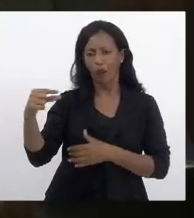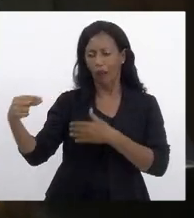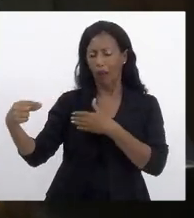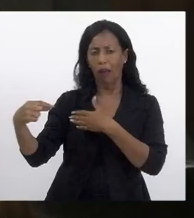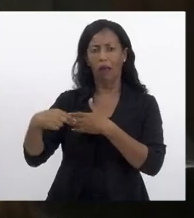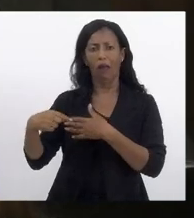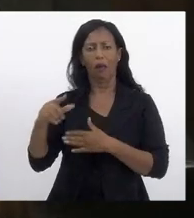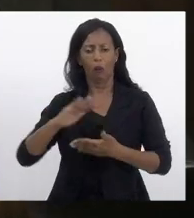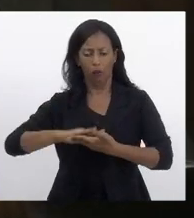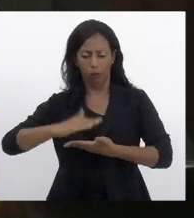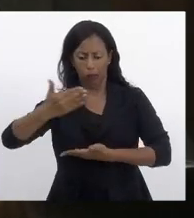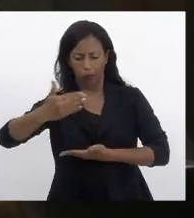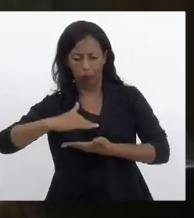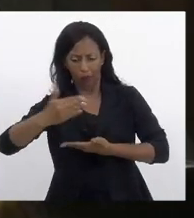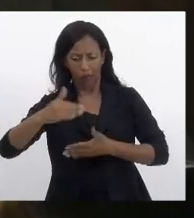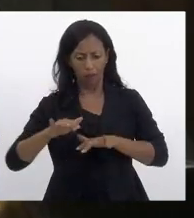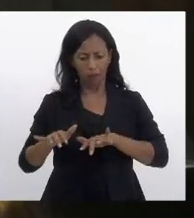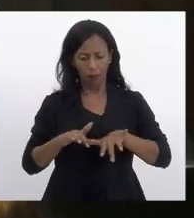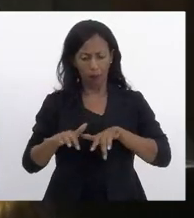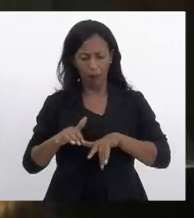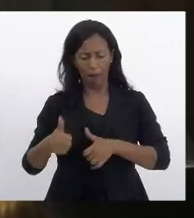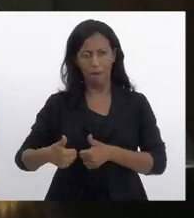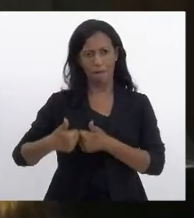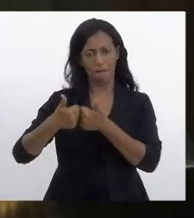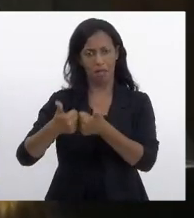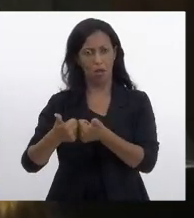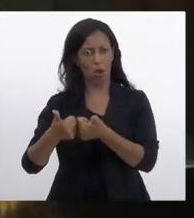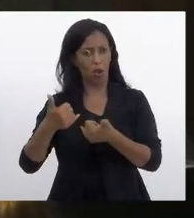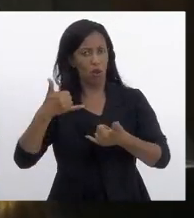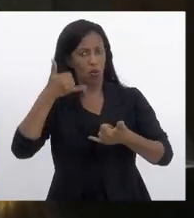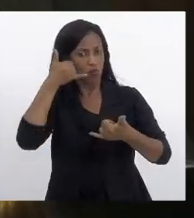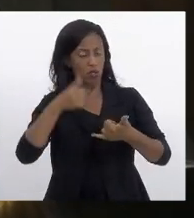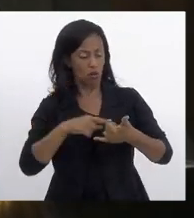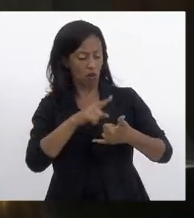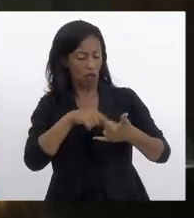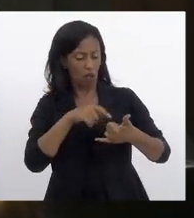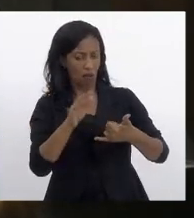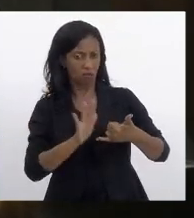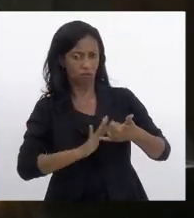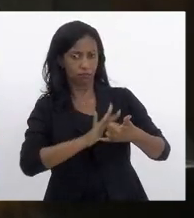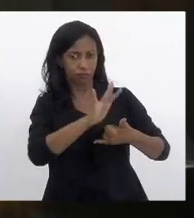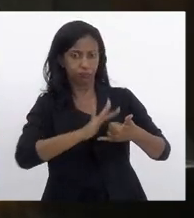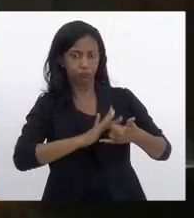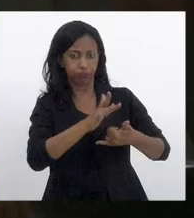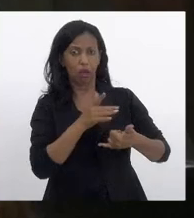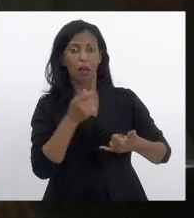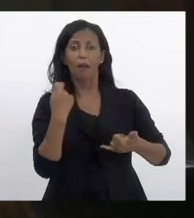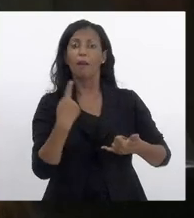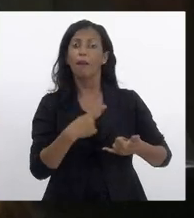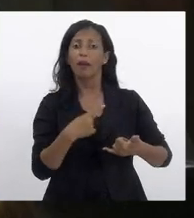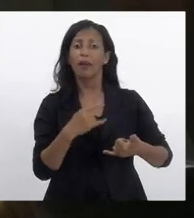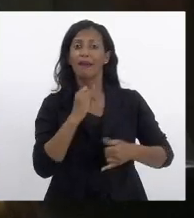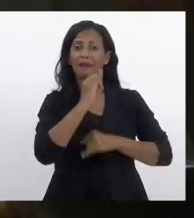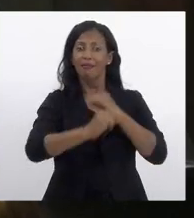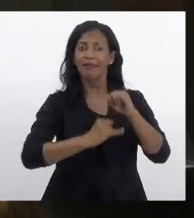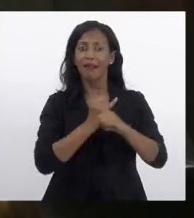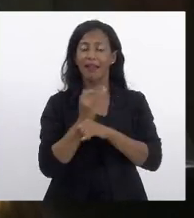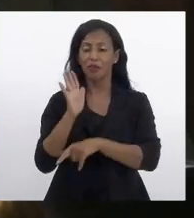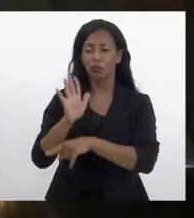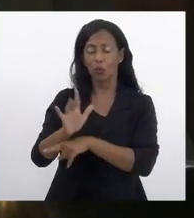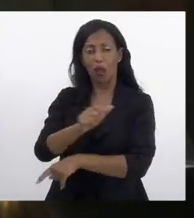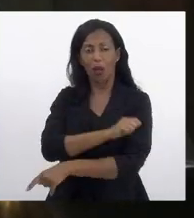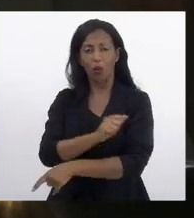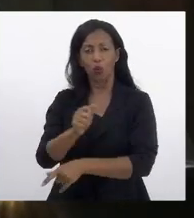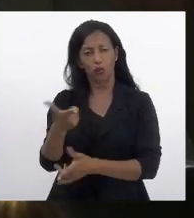um laptop, um smartphone, para interagir com os meios digitais. Por